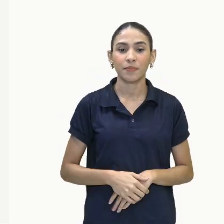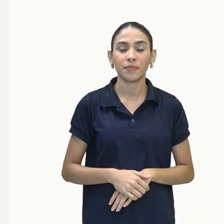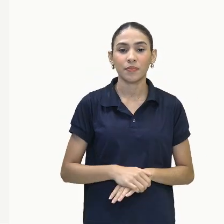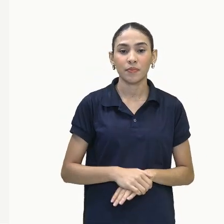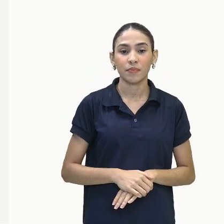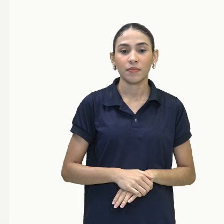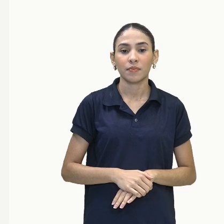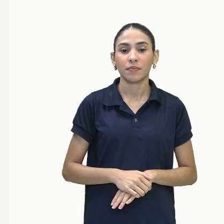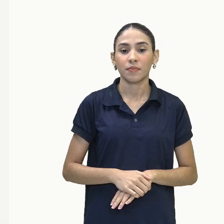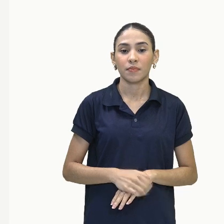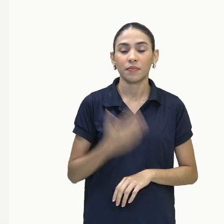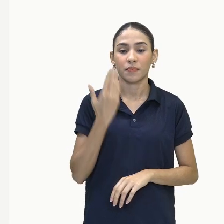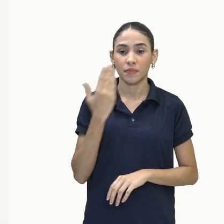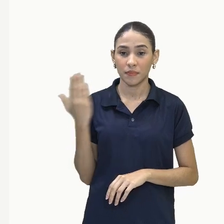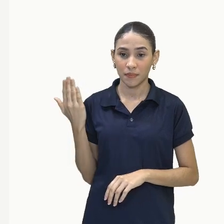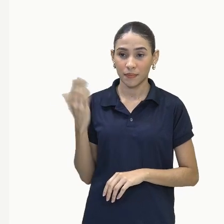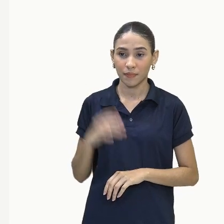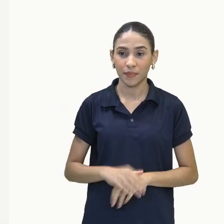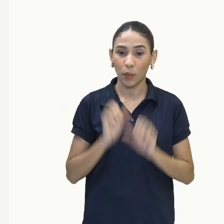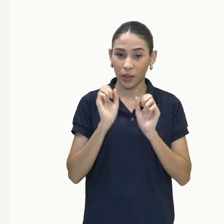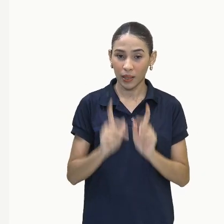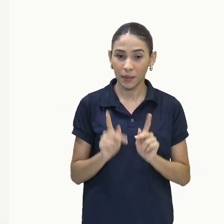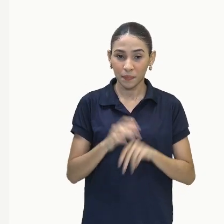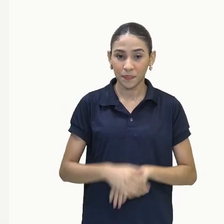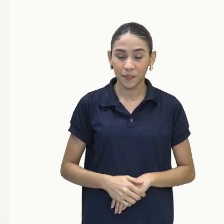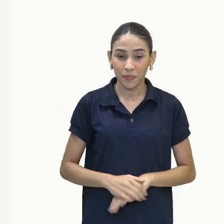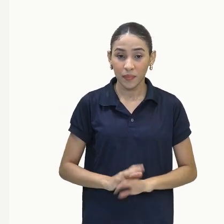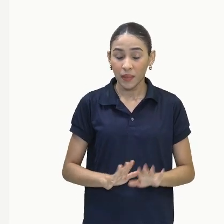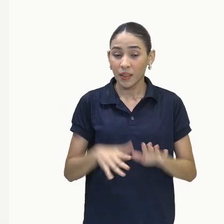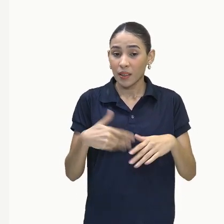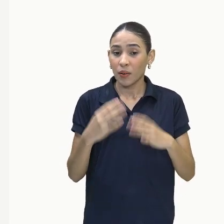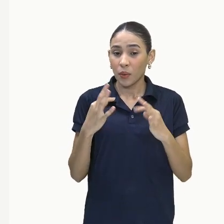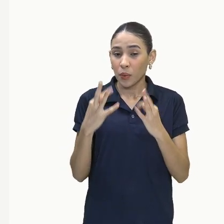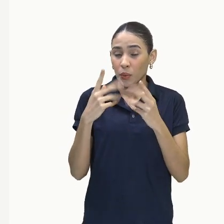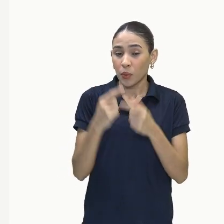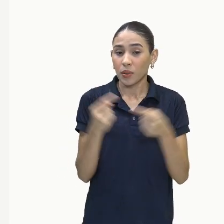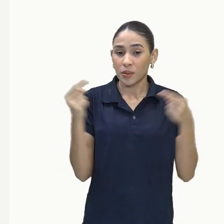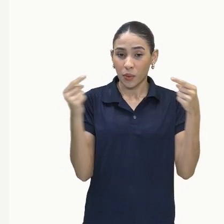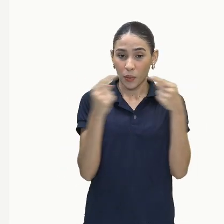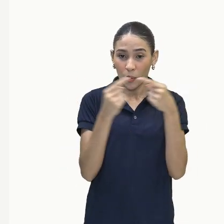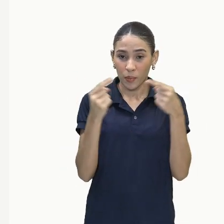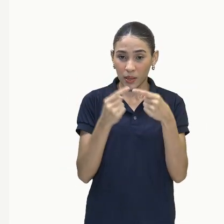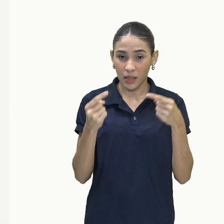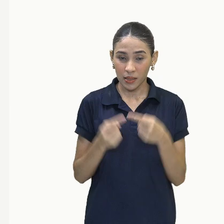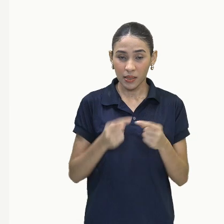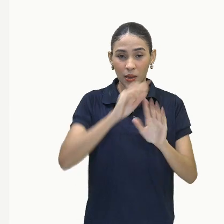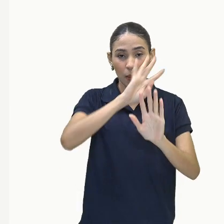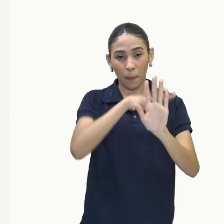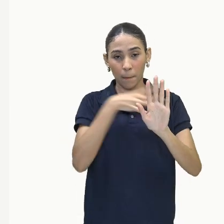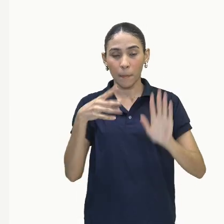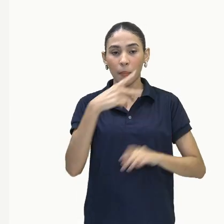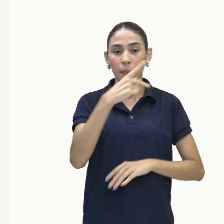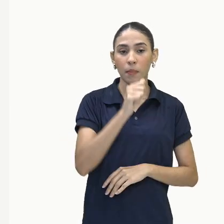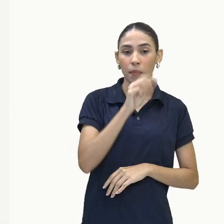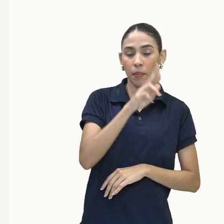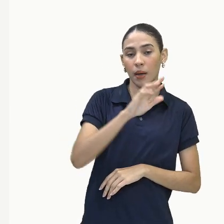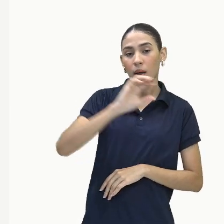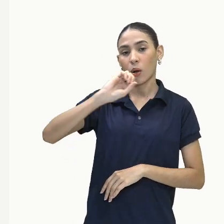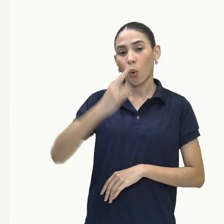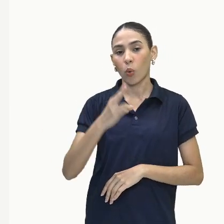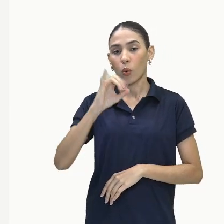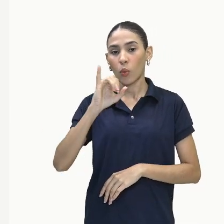2, 3, 4, 5. Beleza? Então, de todas as combinações do jogo de par ou ímpar da Isa e